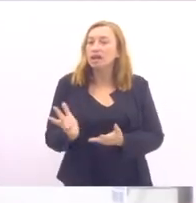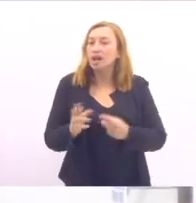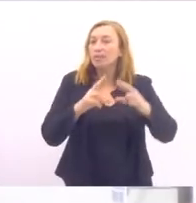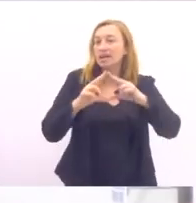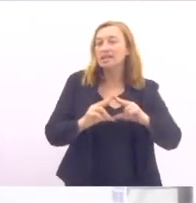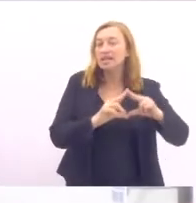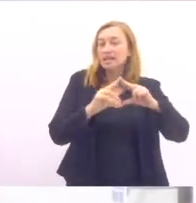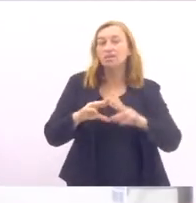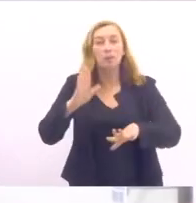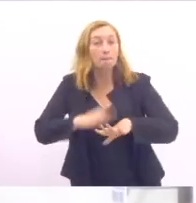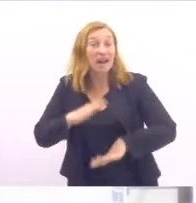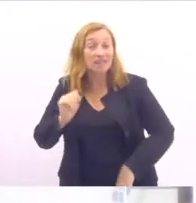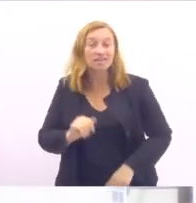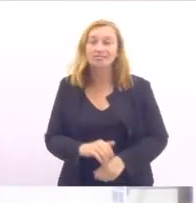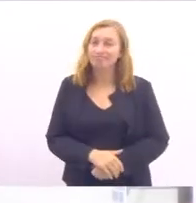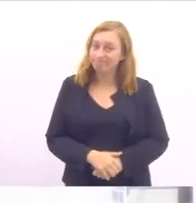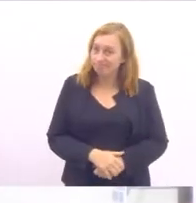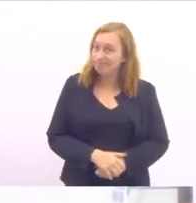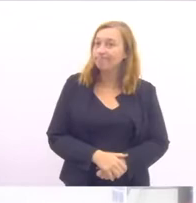muito mais.